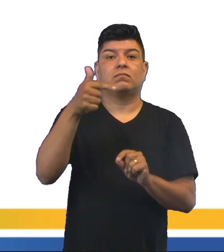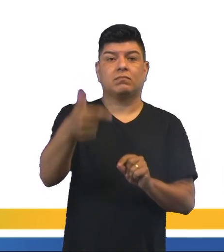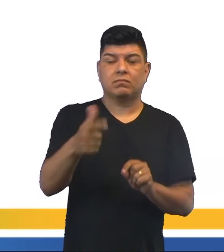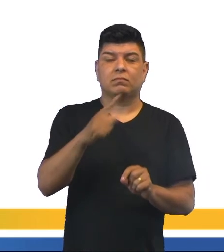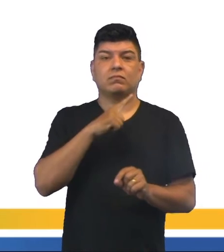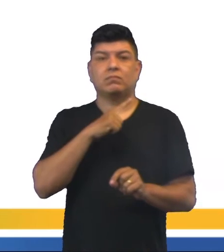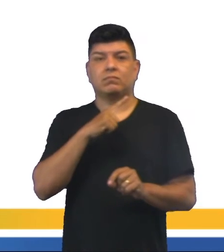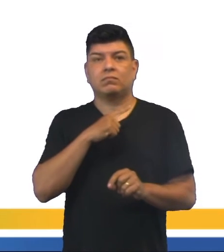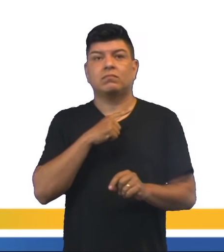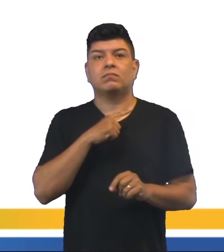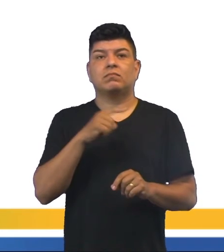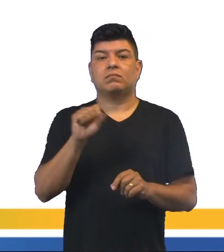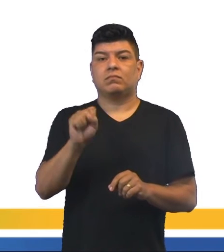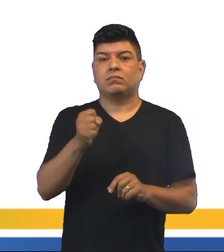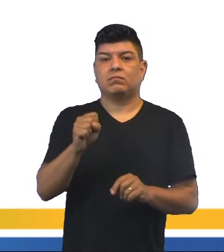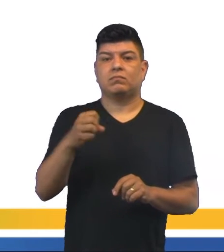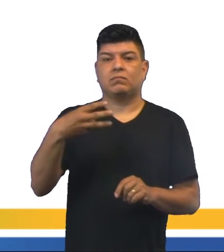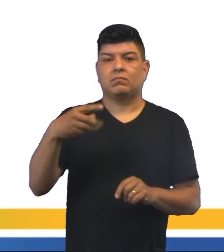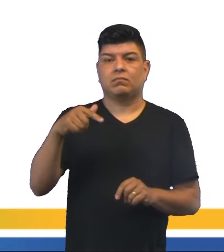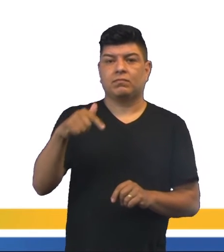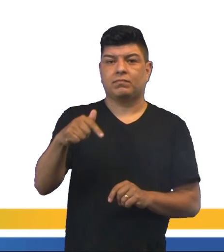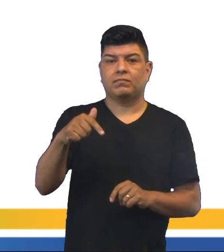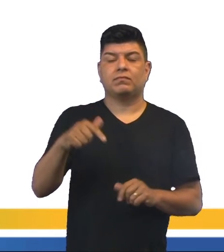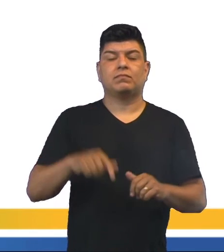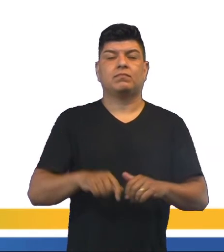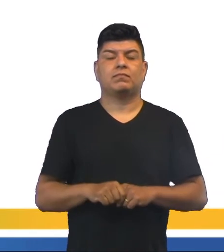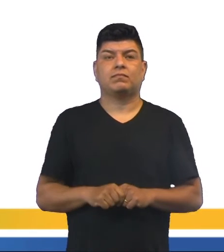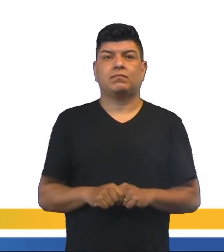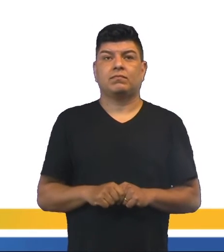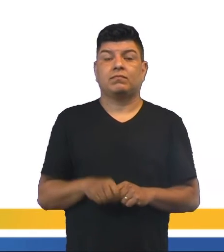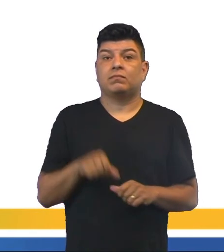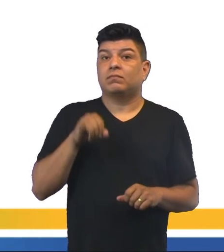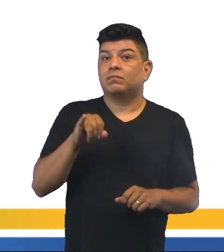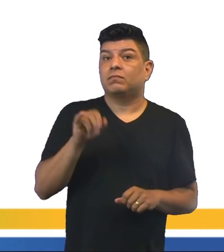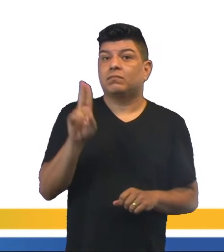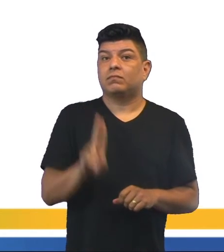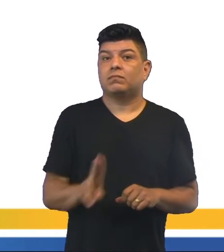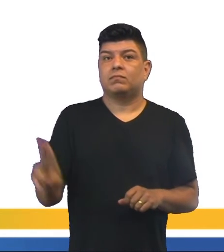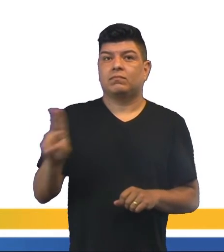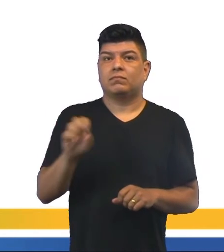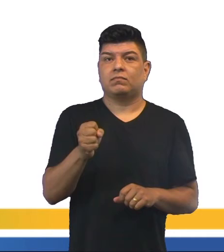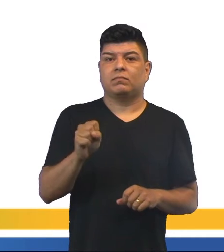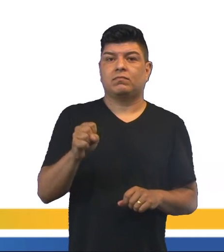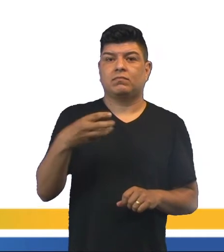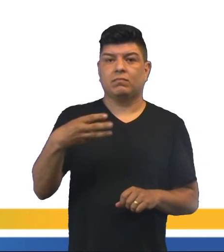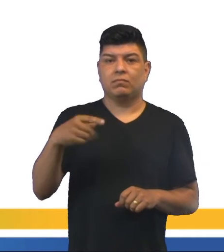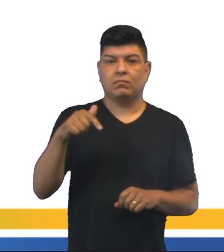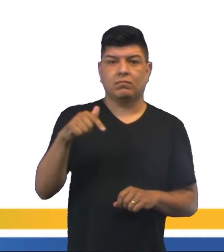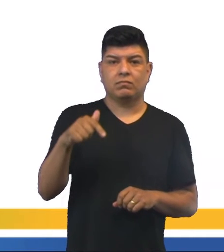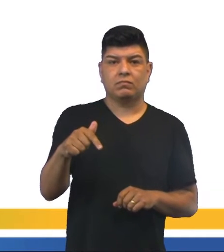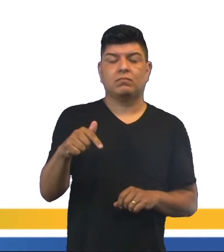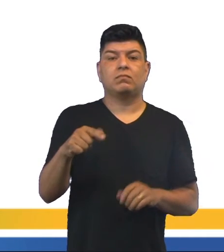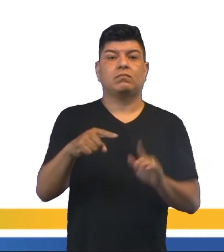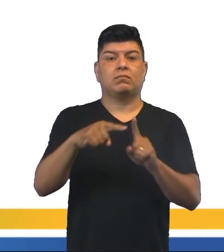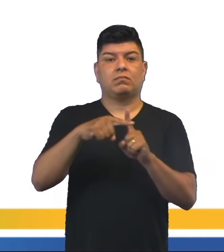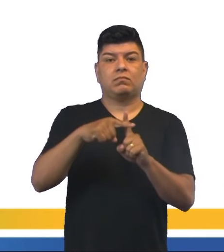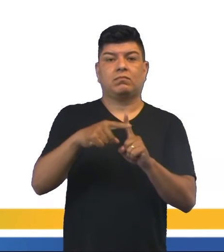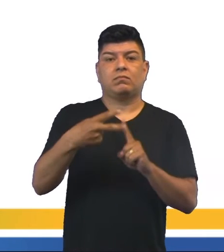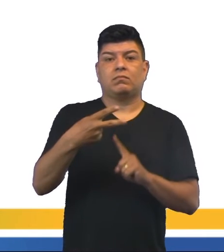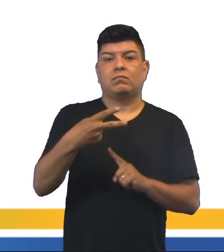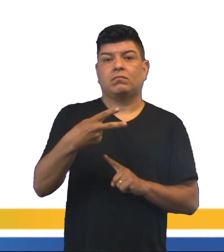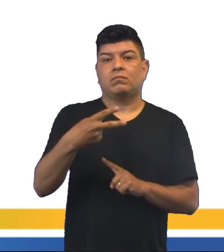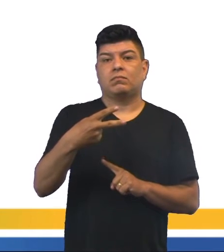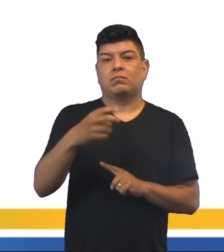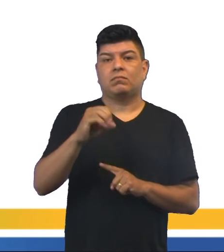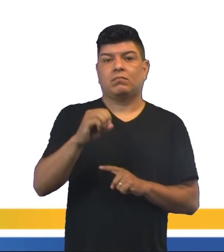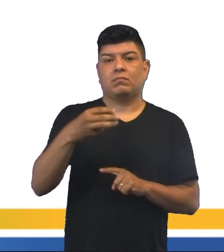termo 837 se eu pegar 837 mais